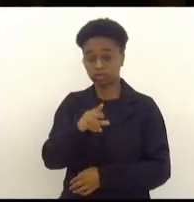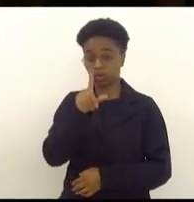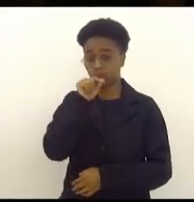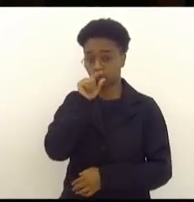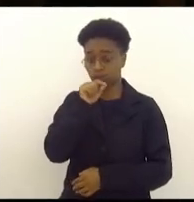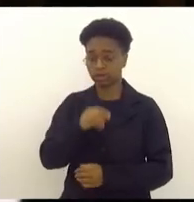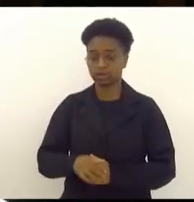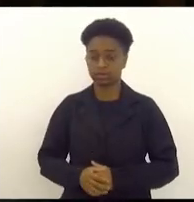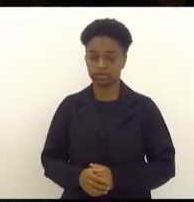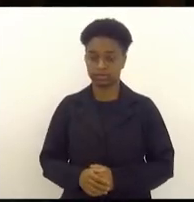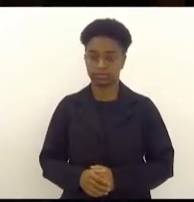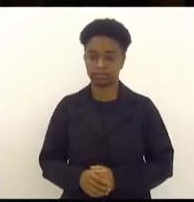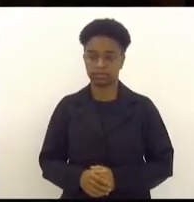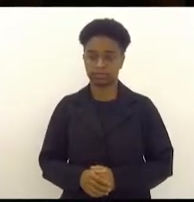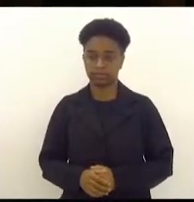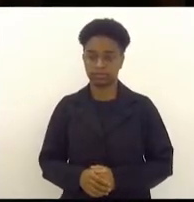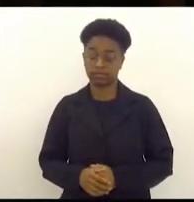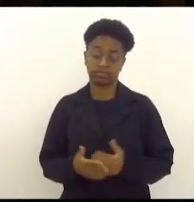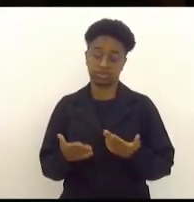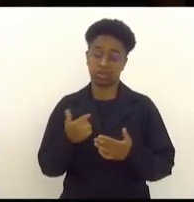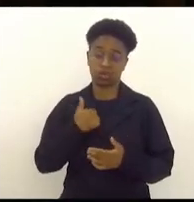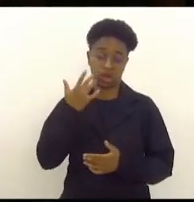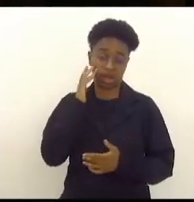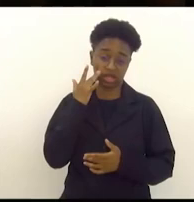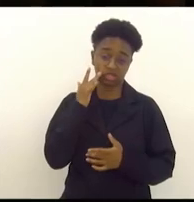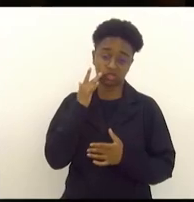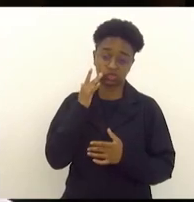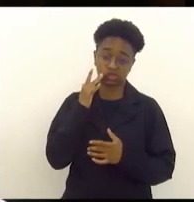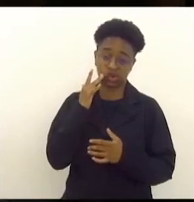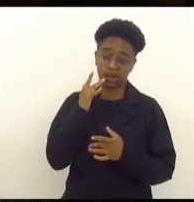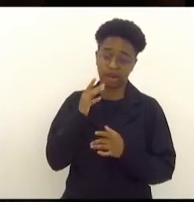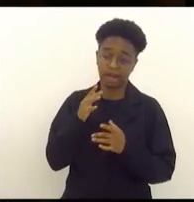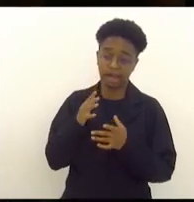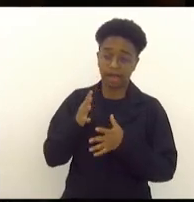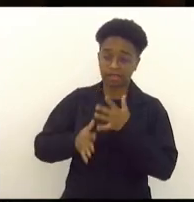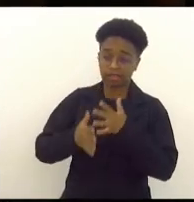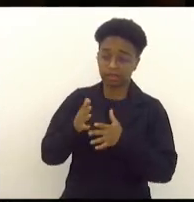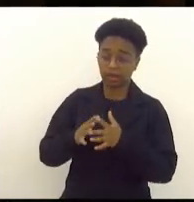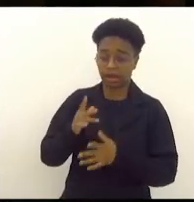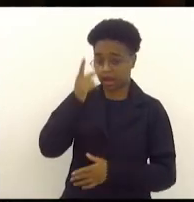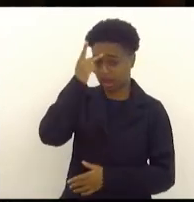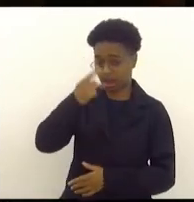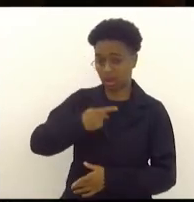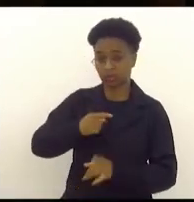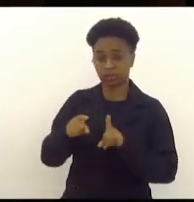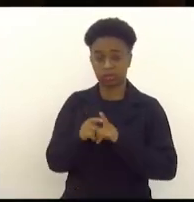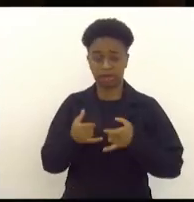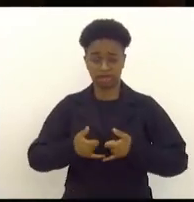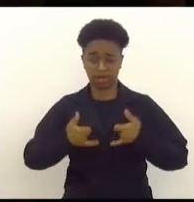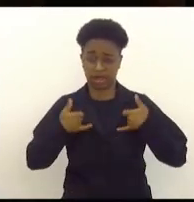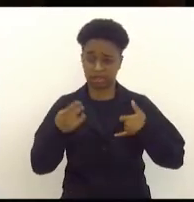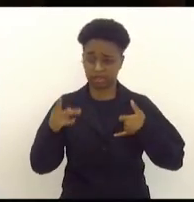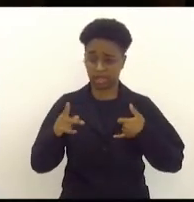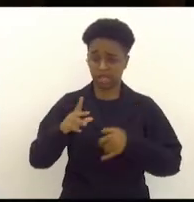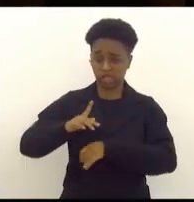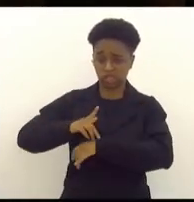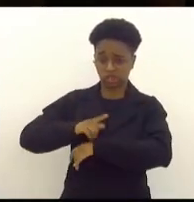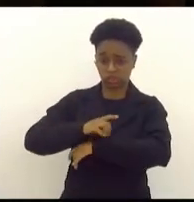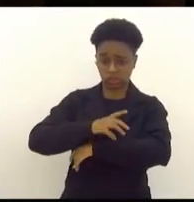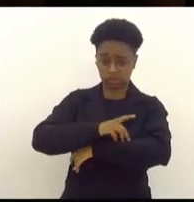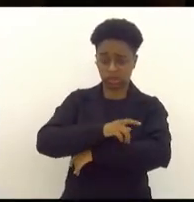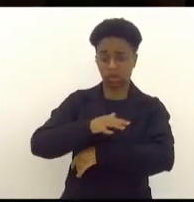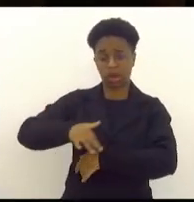só isso eu acho que mexe muito com Ego e a vaidade desses dinossauros políticos né que não sei lá tão fazendo hora extra na